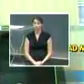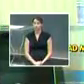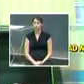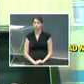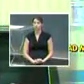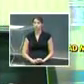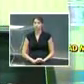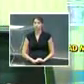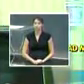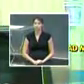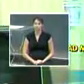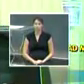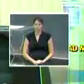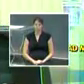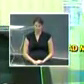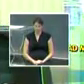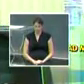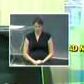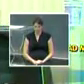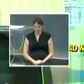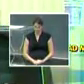Demacia, mãe.